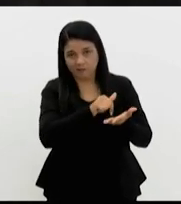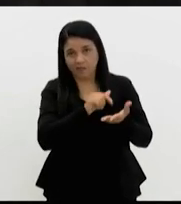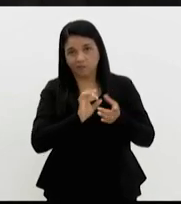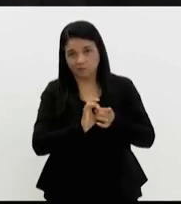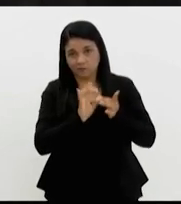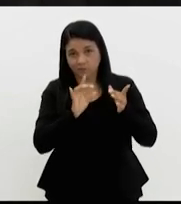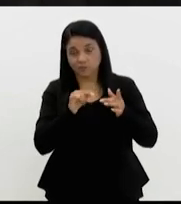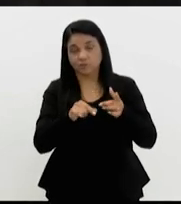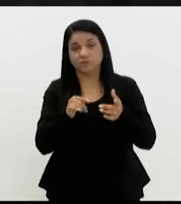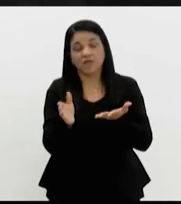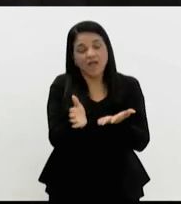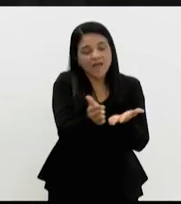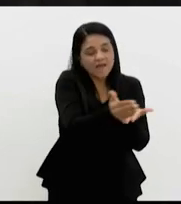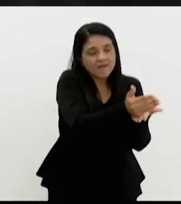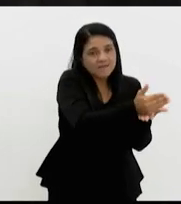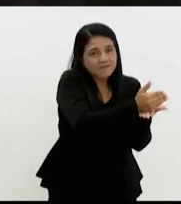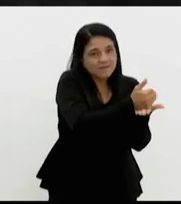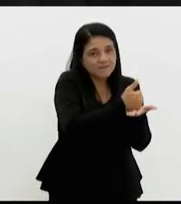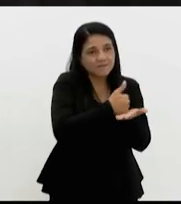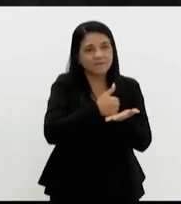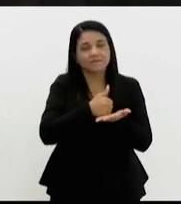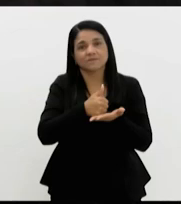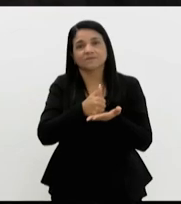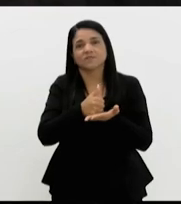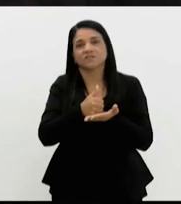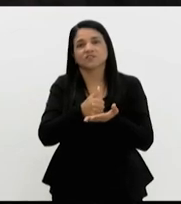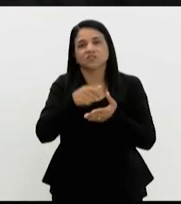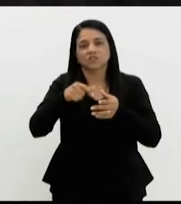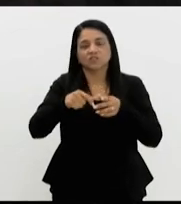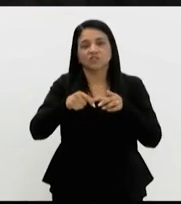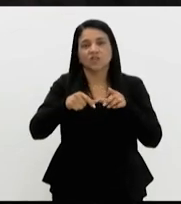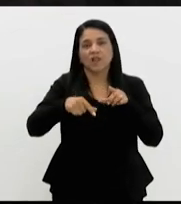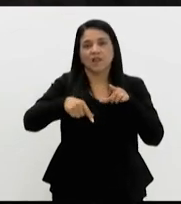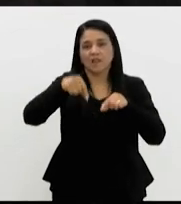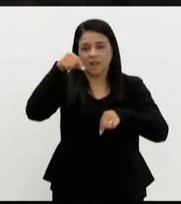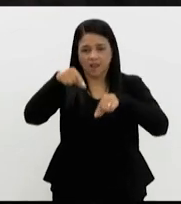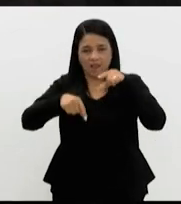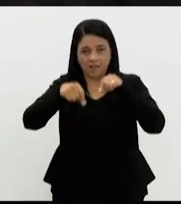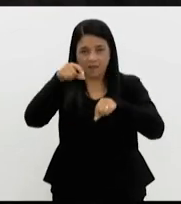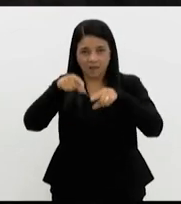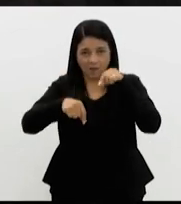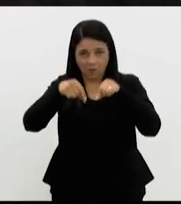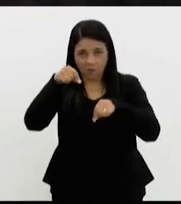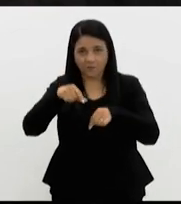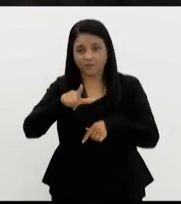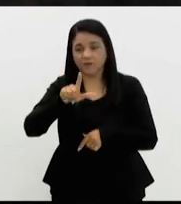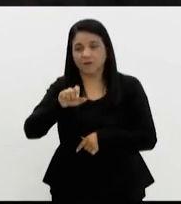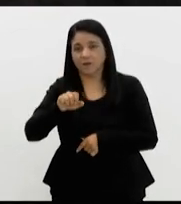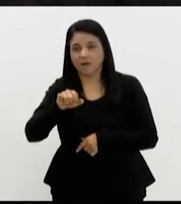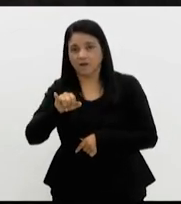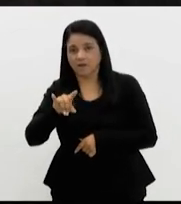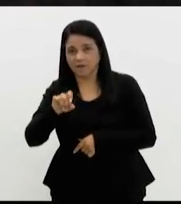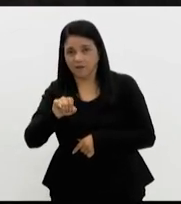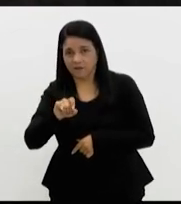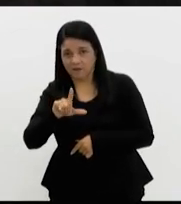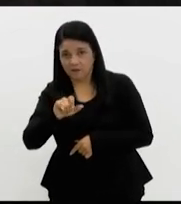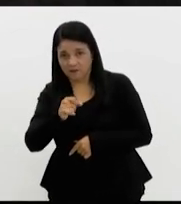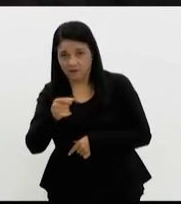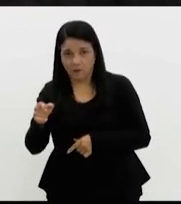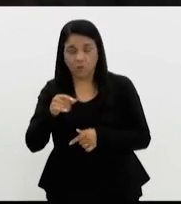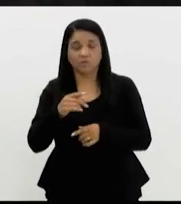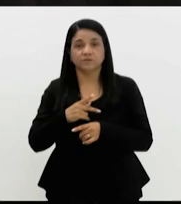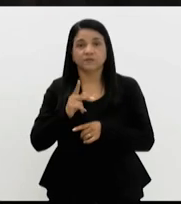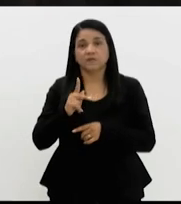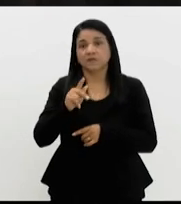oriundo das receitas advindas de leilões do volume excedente de produção de petróleo, gás